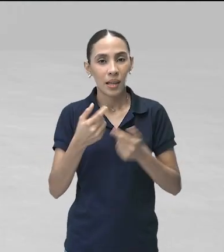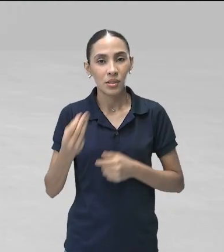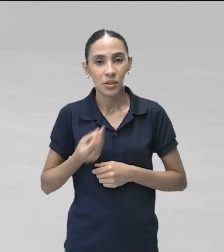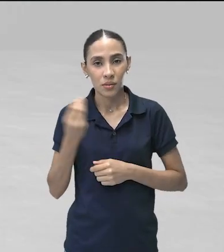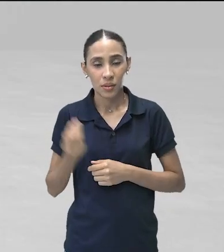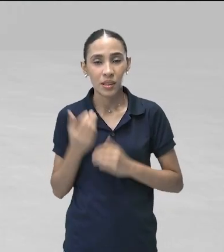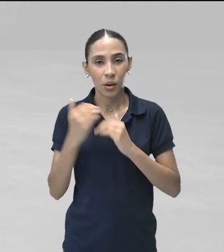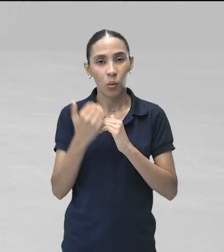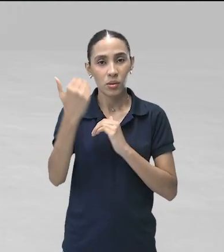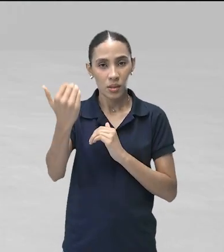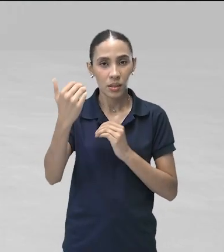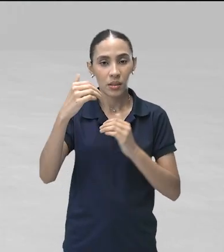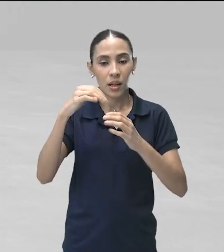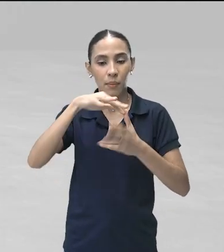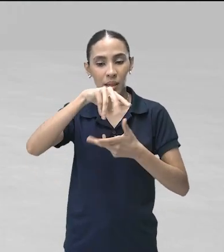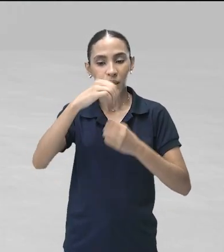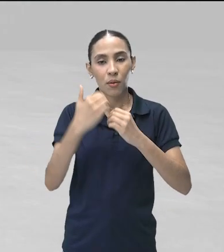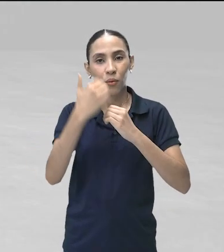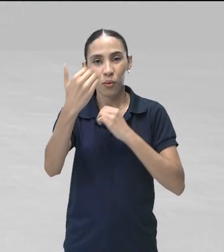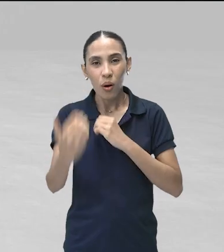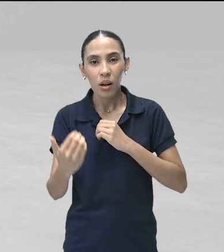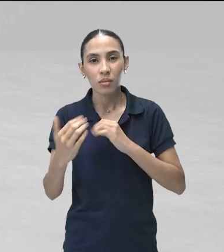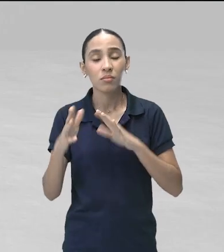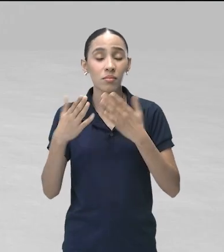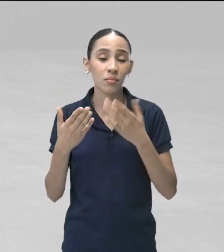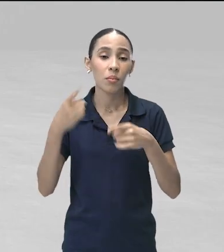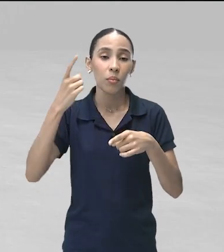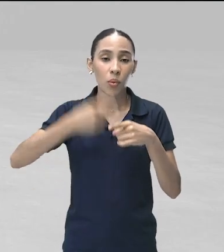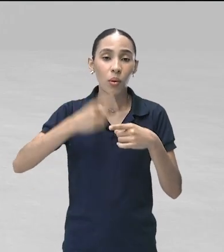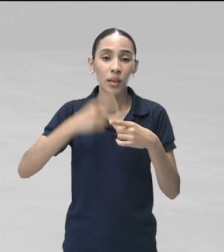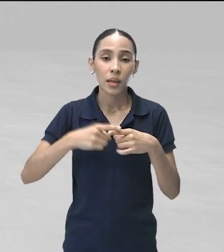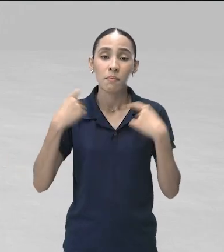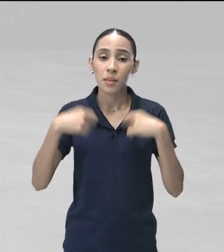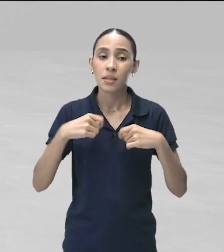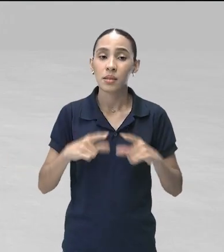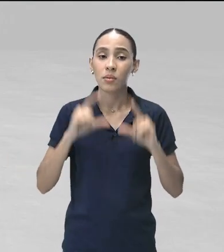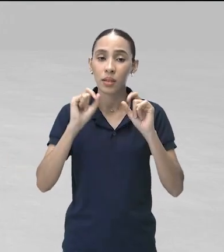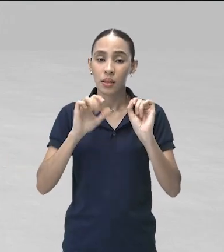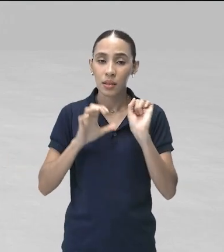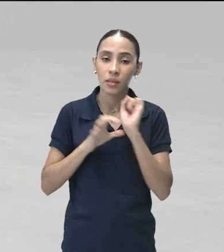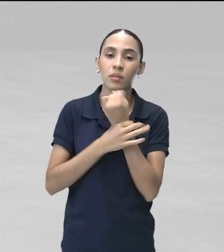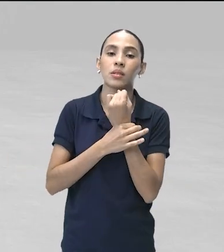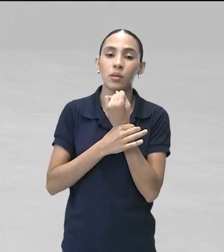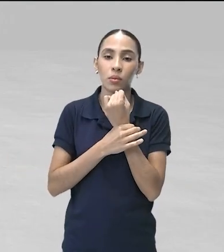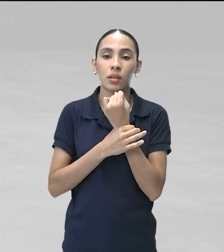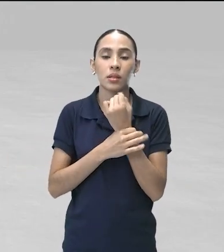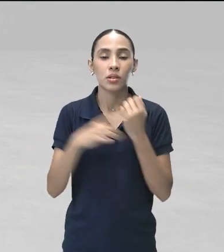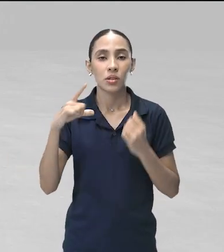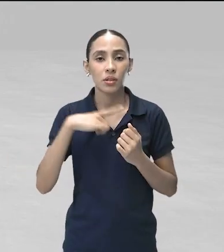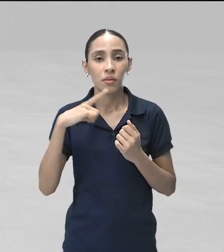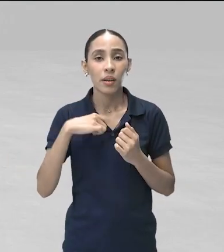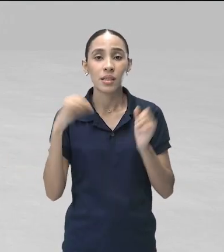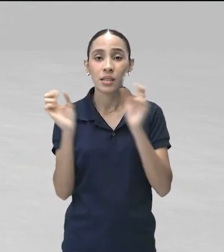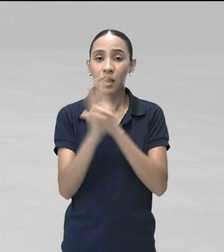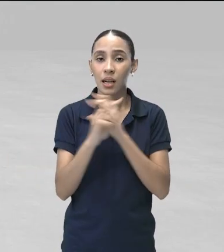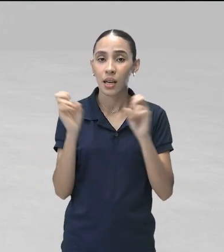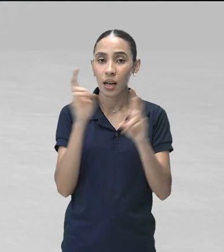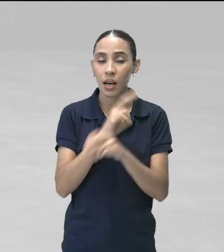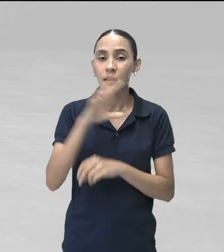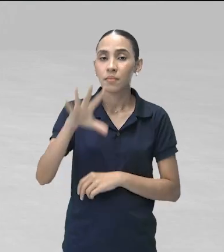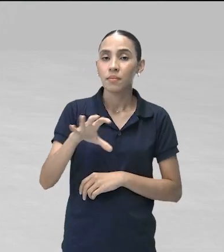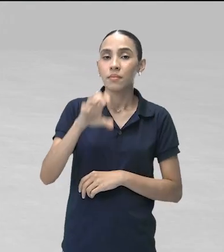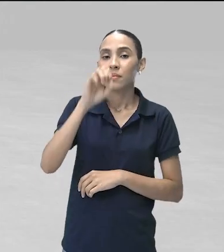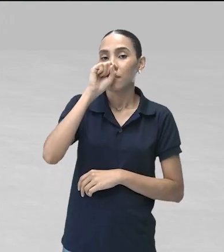manter a vida fora da Terra? Pois é necessário, então, garantir que houvesse ar para